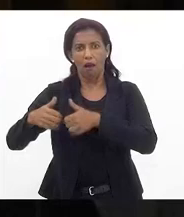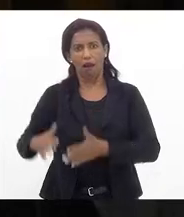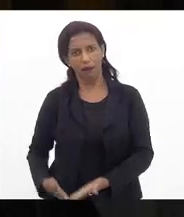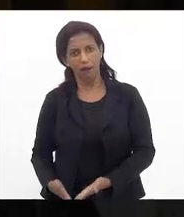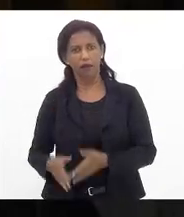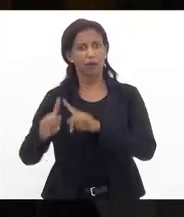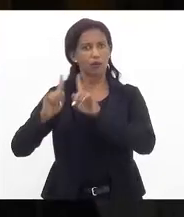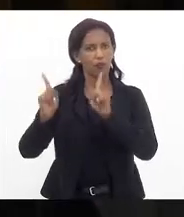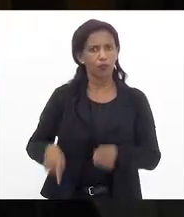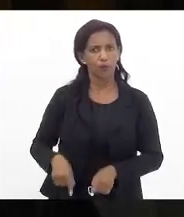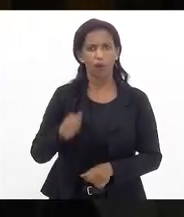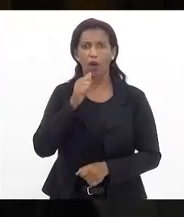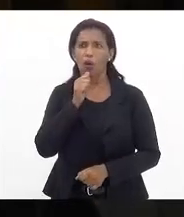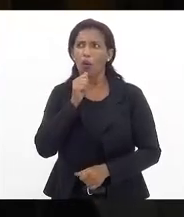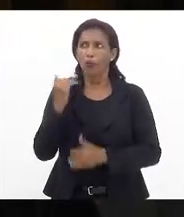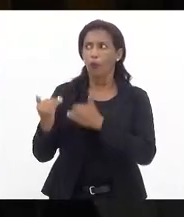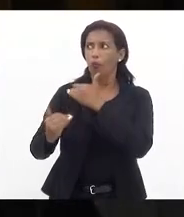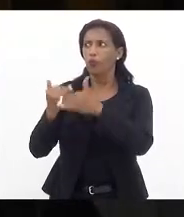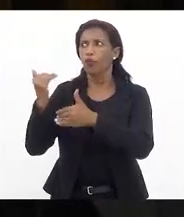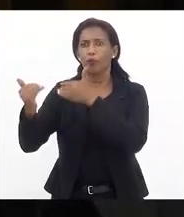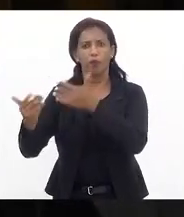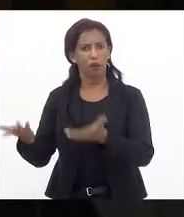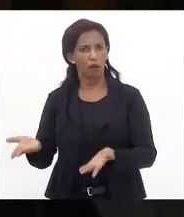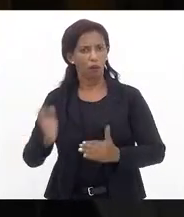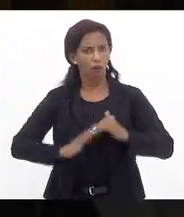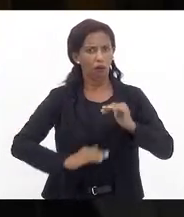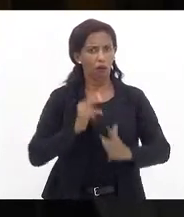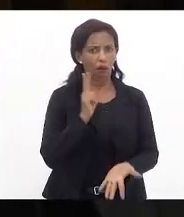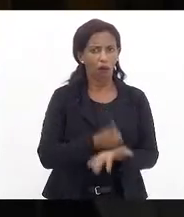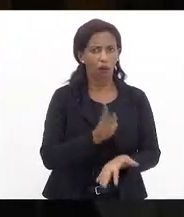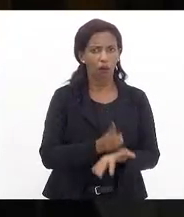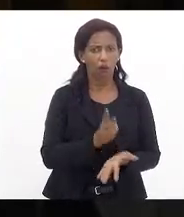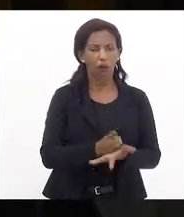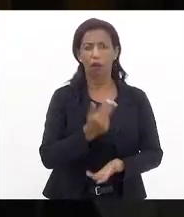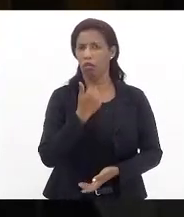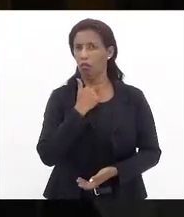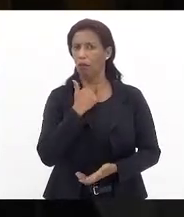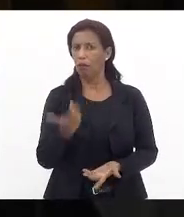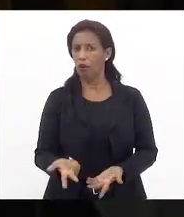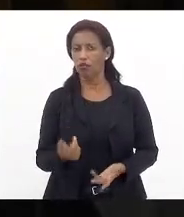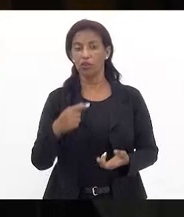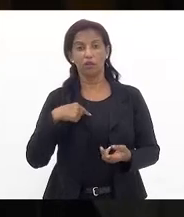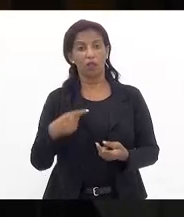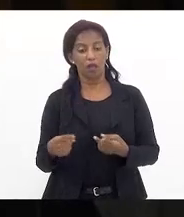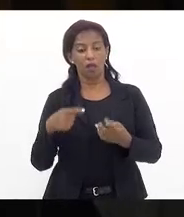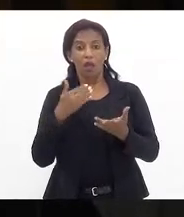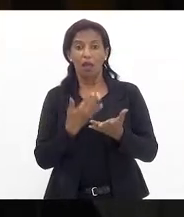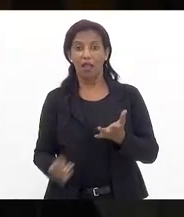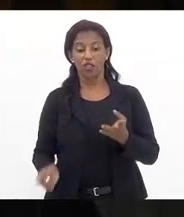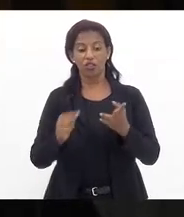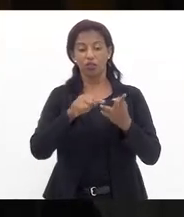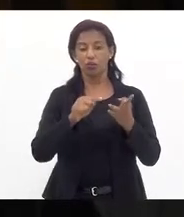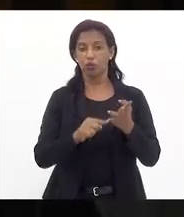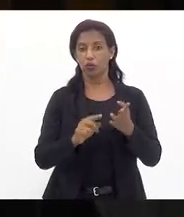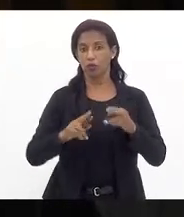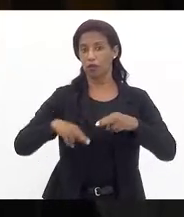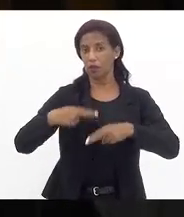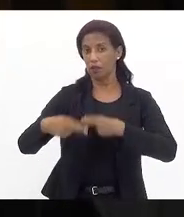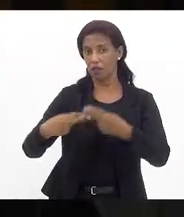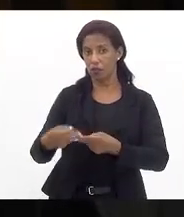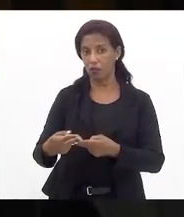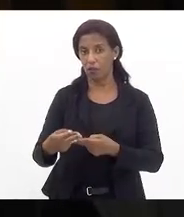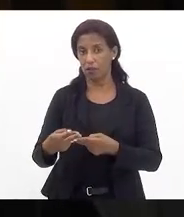um servidor público sem carreira, sem progressão, sem horizonte de crescimento profissional. Restam duas coisas. Transformação